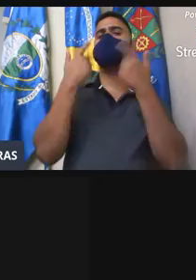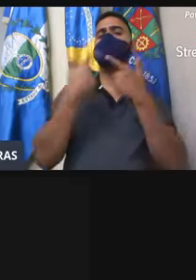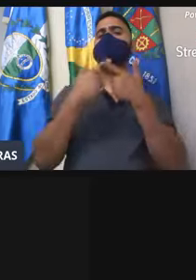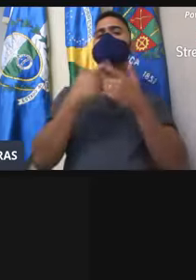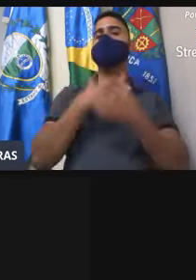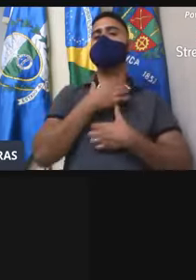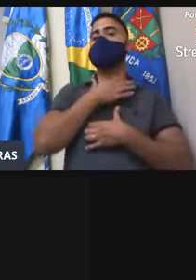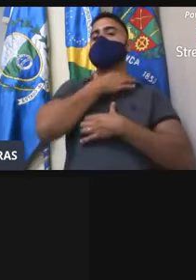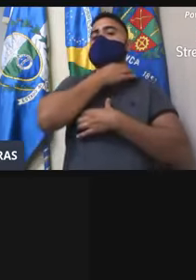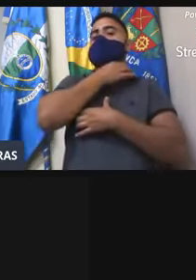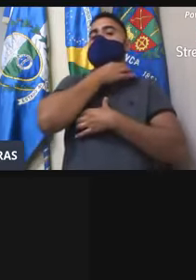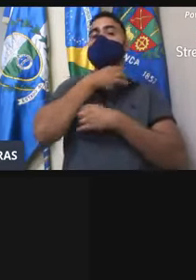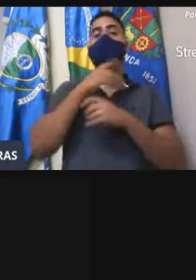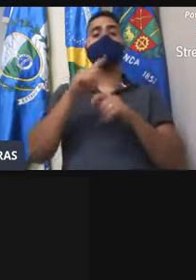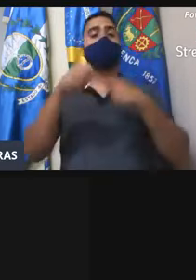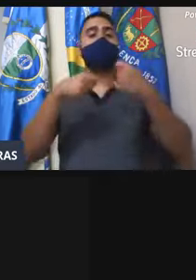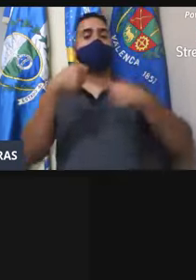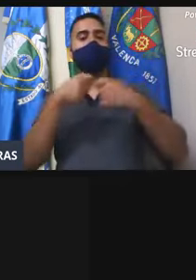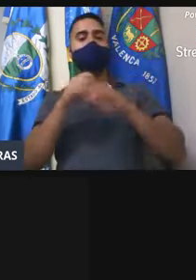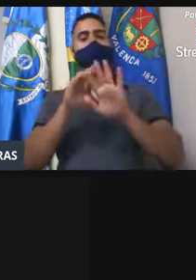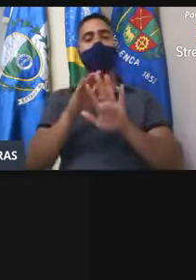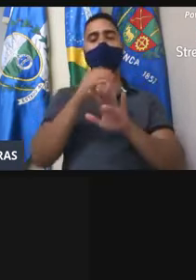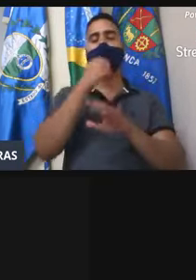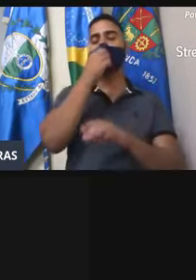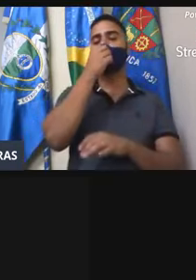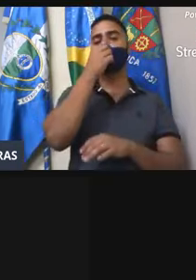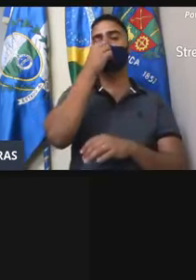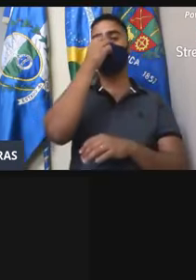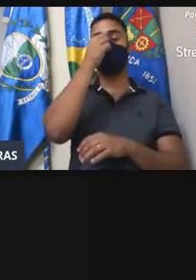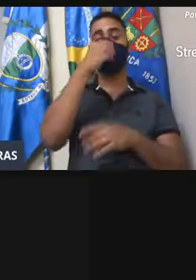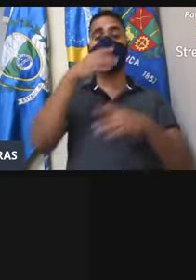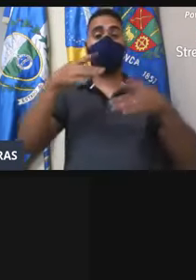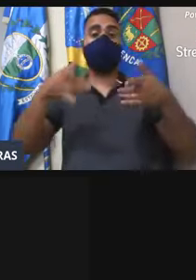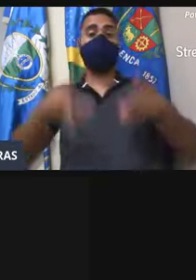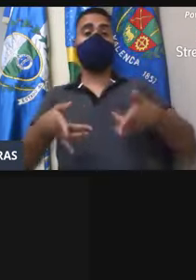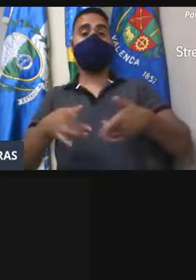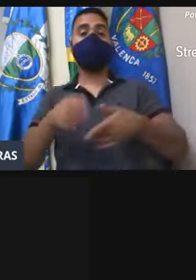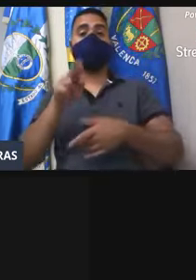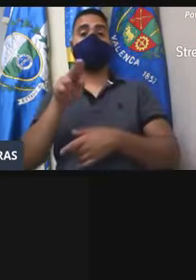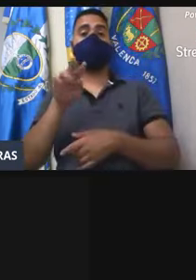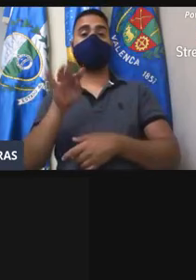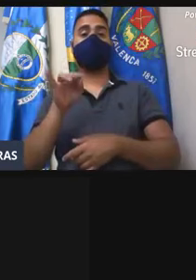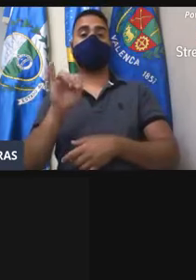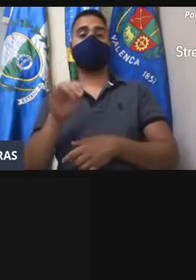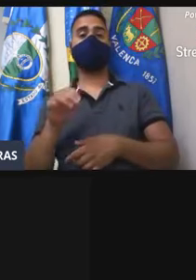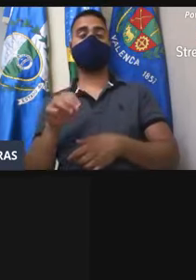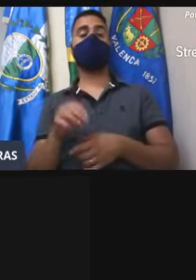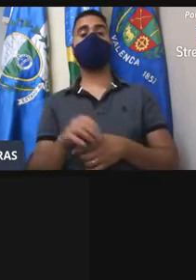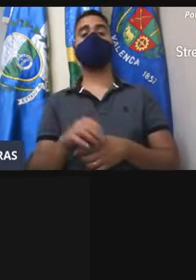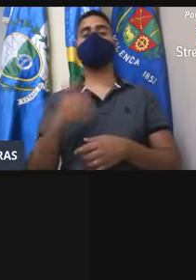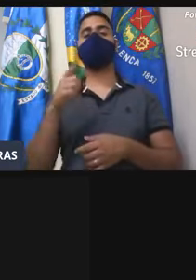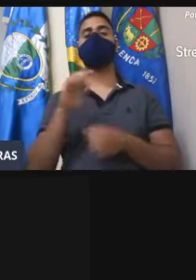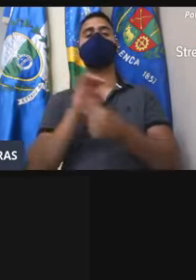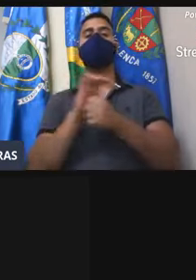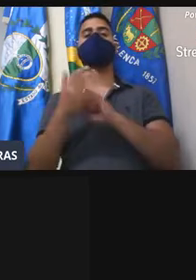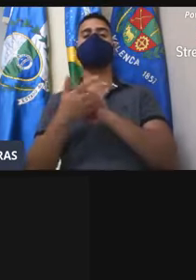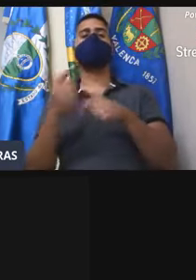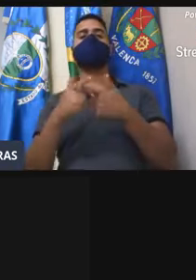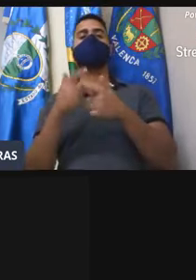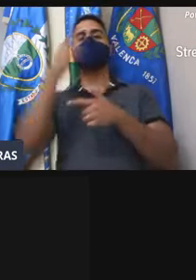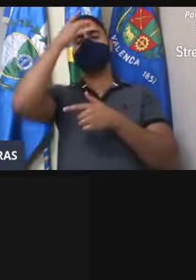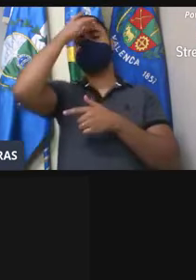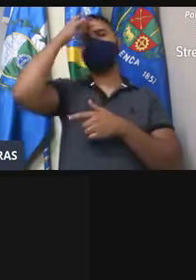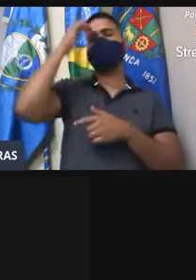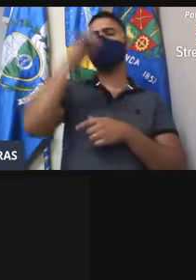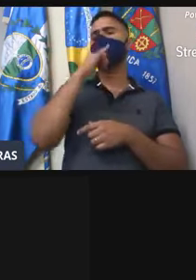sufocamento econômico. Porém, os leitos de UTI não COVID, eles estão ficando sobrecarregados, porque uma pessoa com